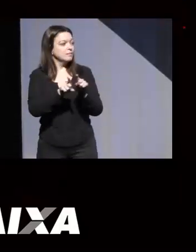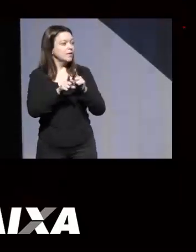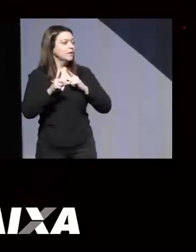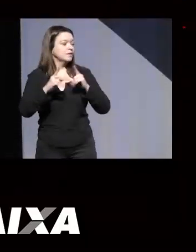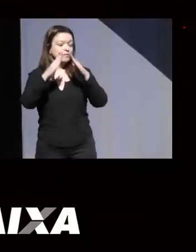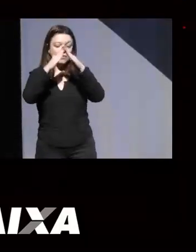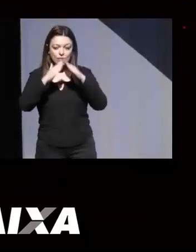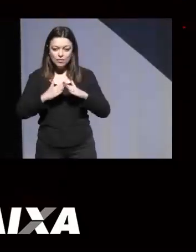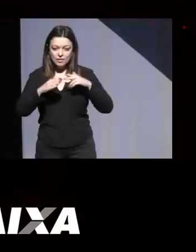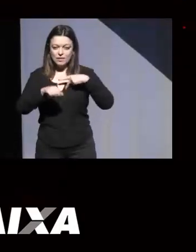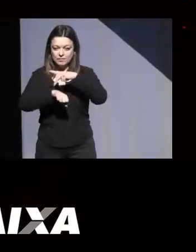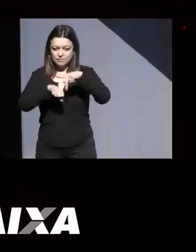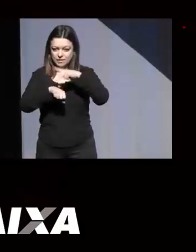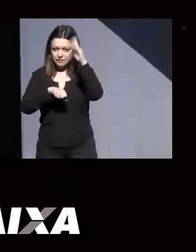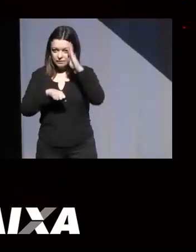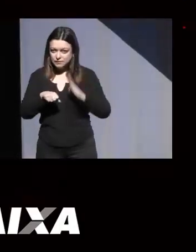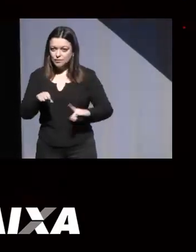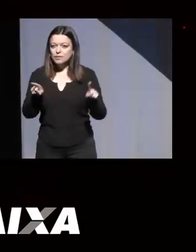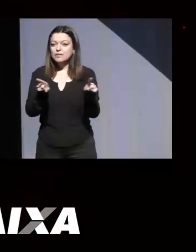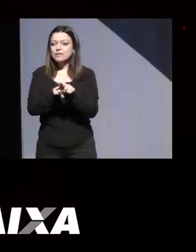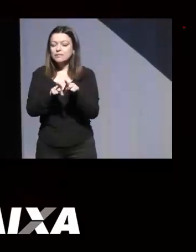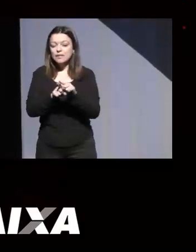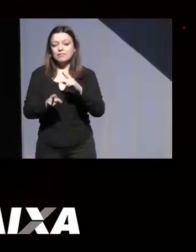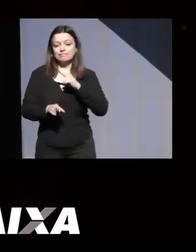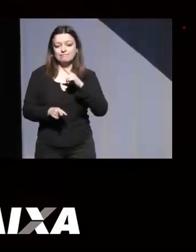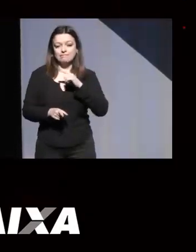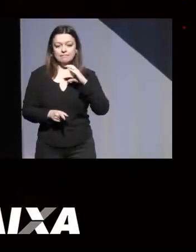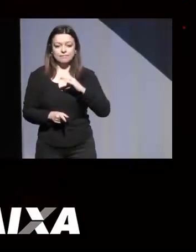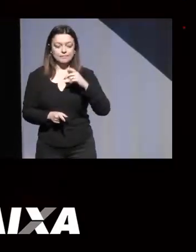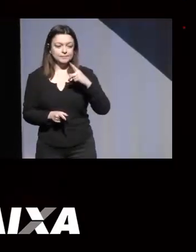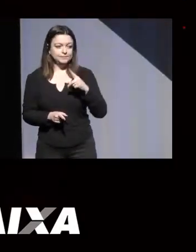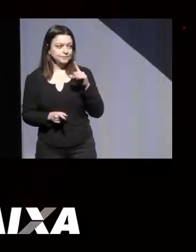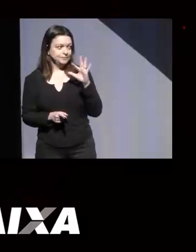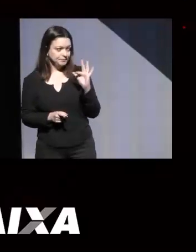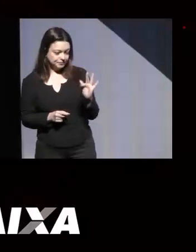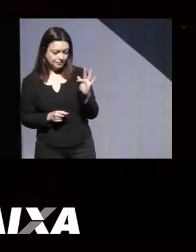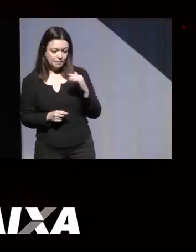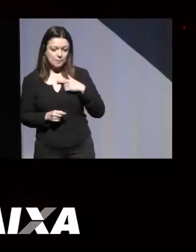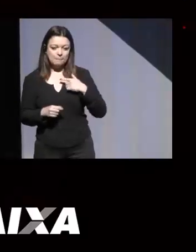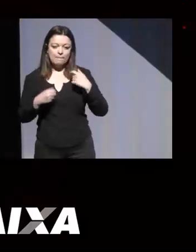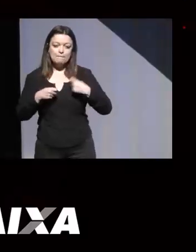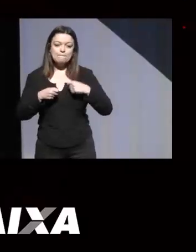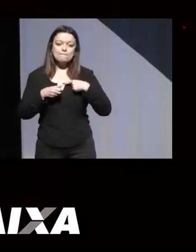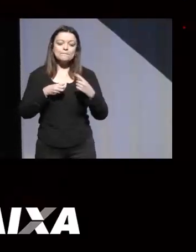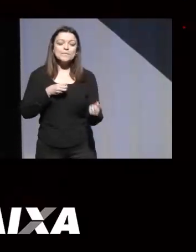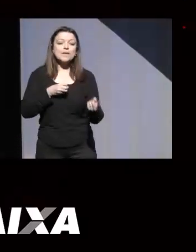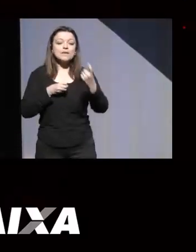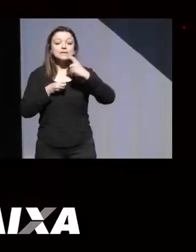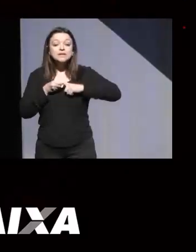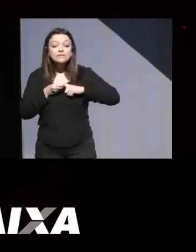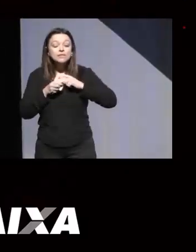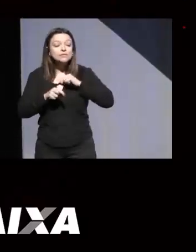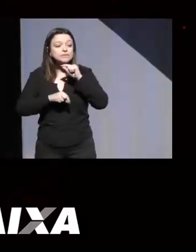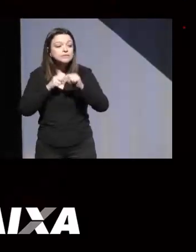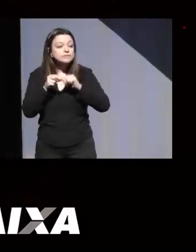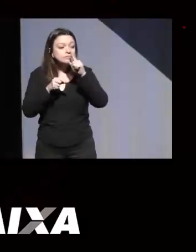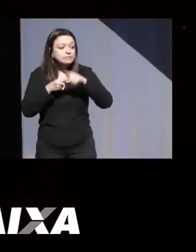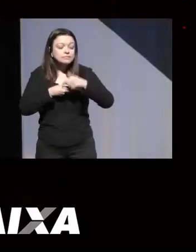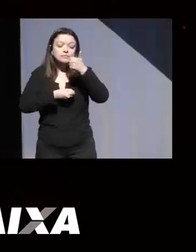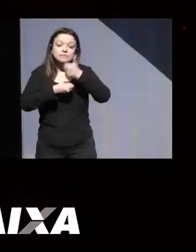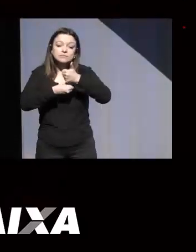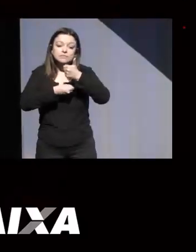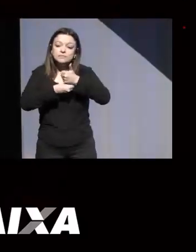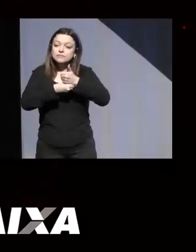e possuir inscrição no CPF. A devolução será gerida pelo aquele comitê gestor, que